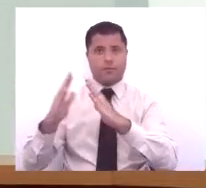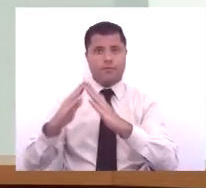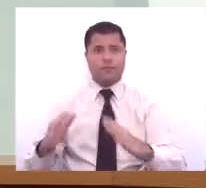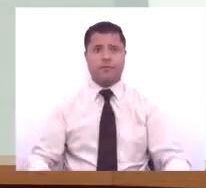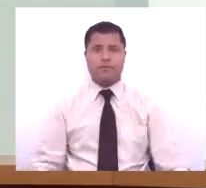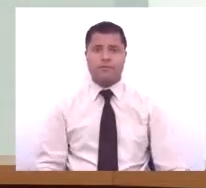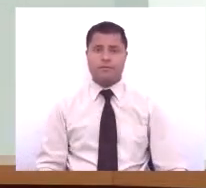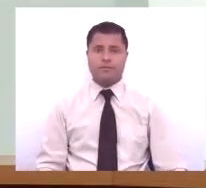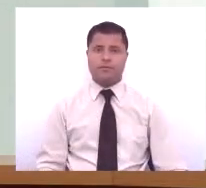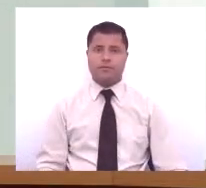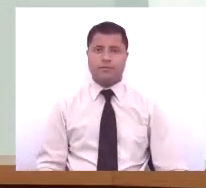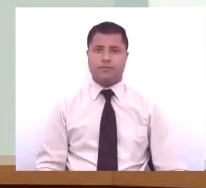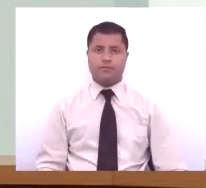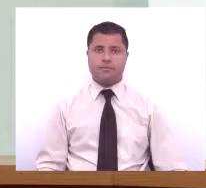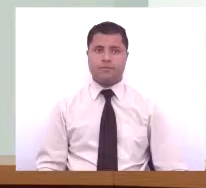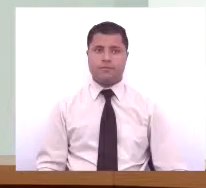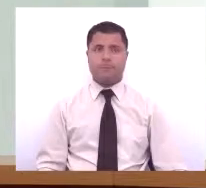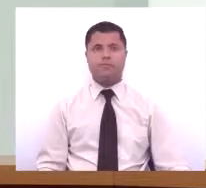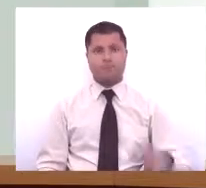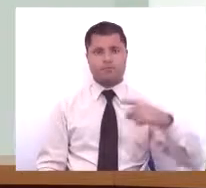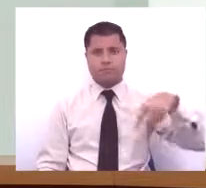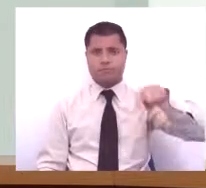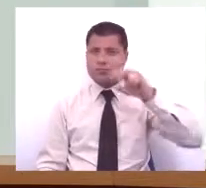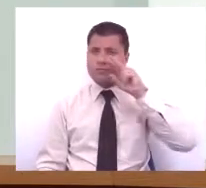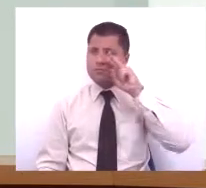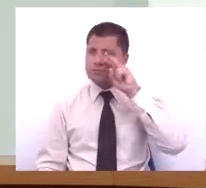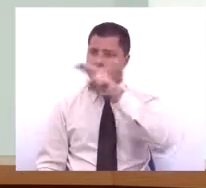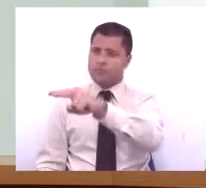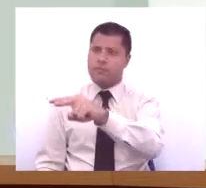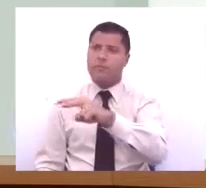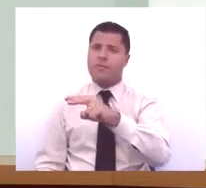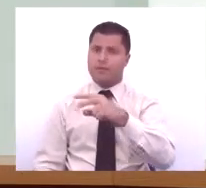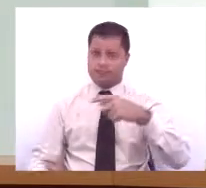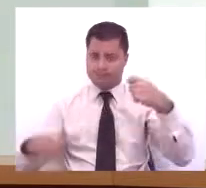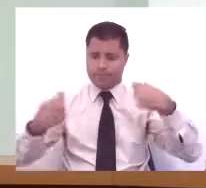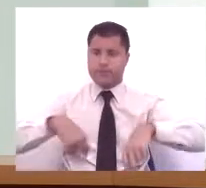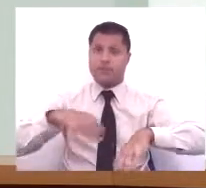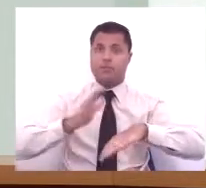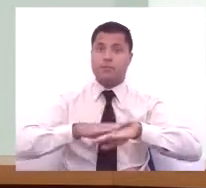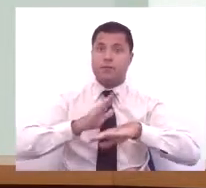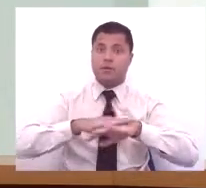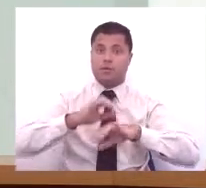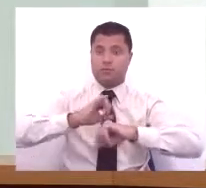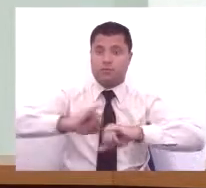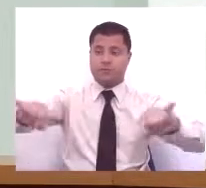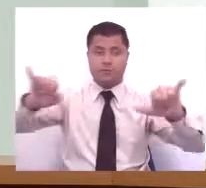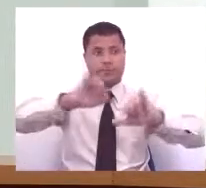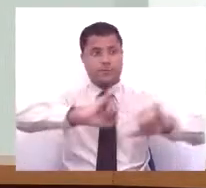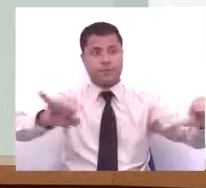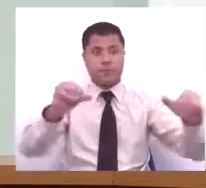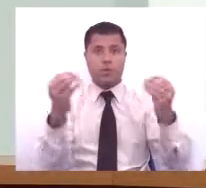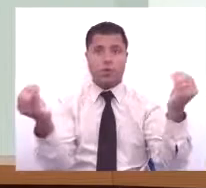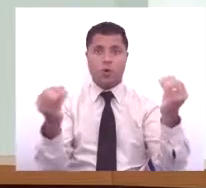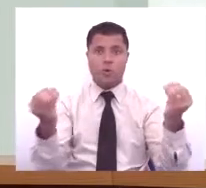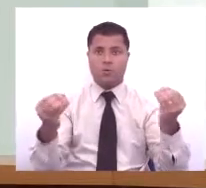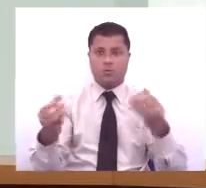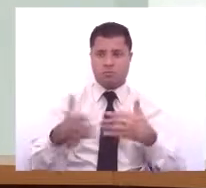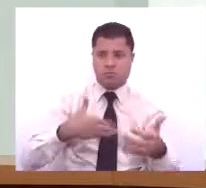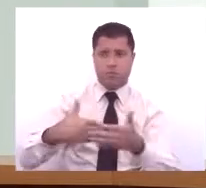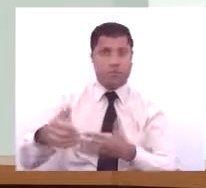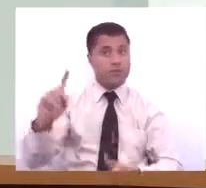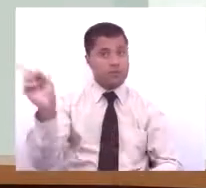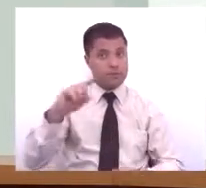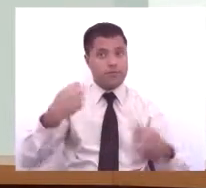tem, sim, que fazer pensar na nova maneira de se fazer política. Sabemos, muitas vezes, que o